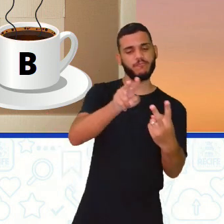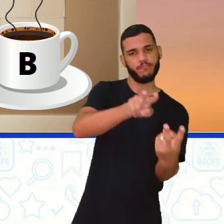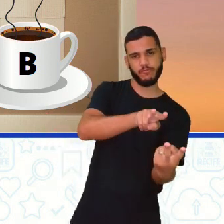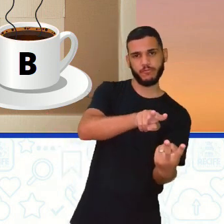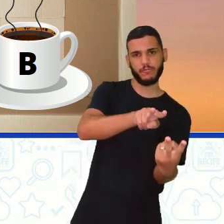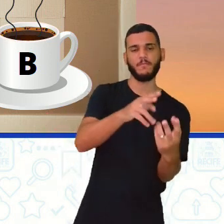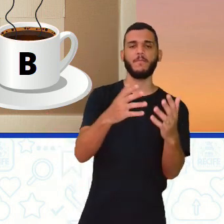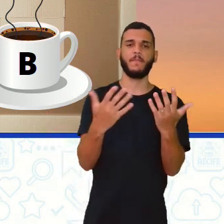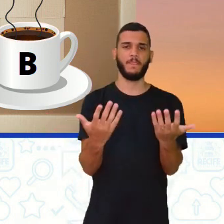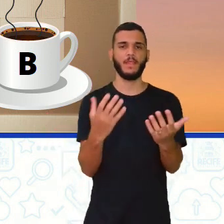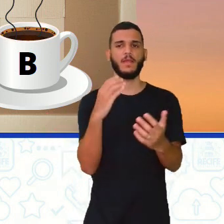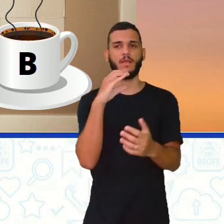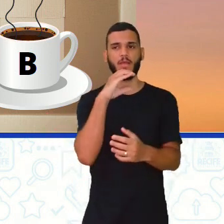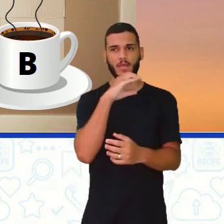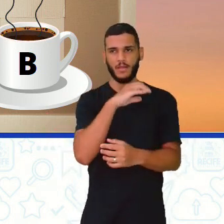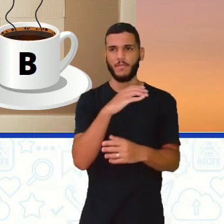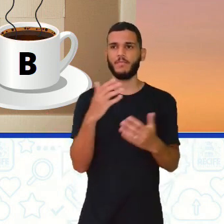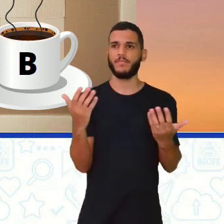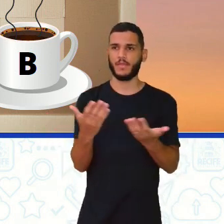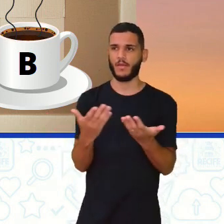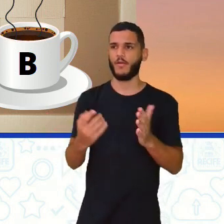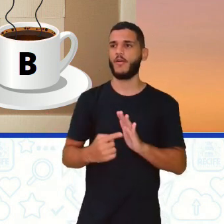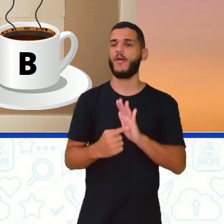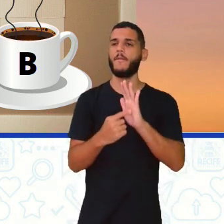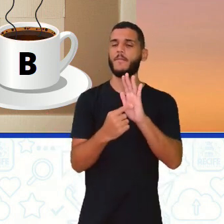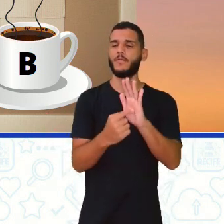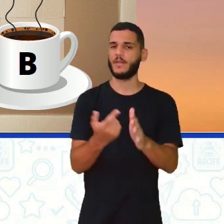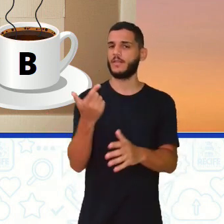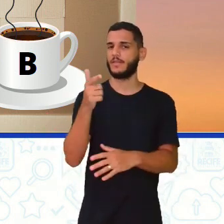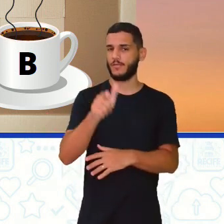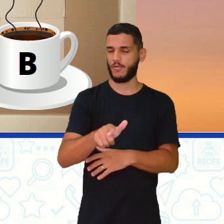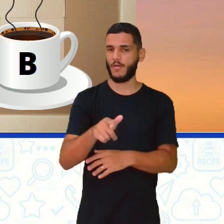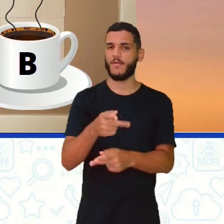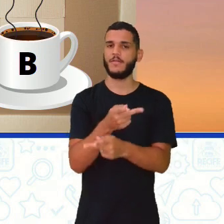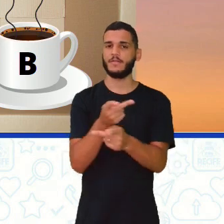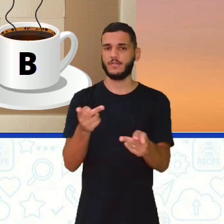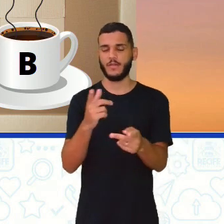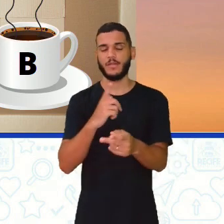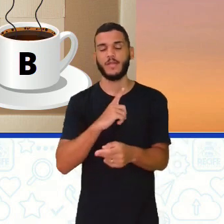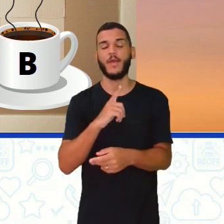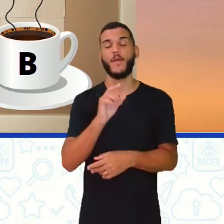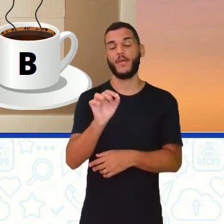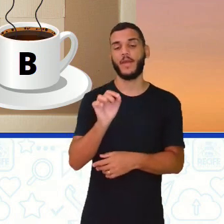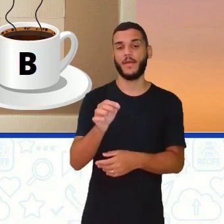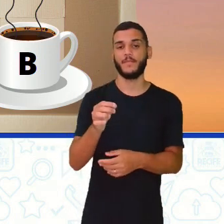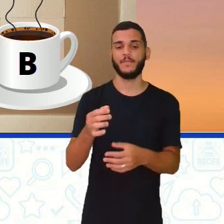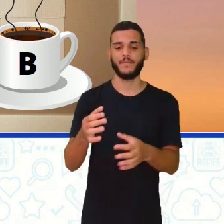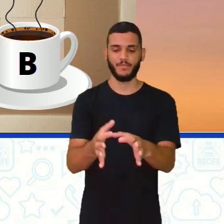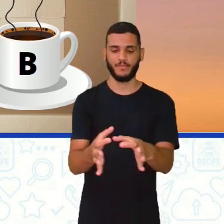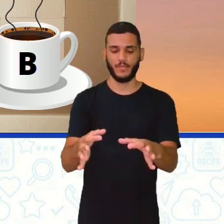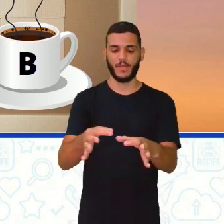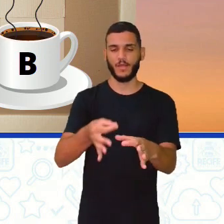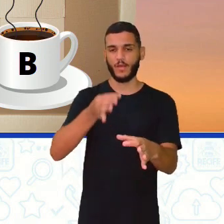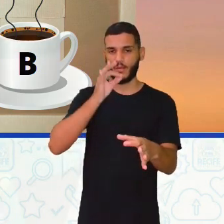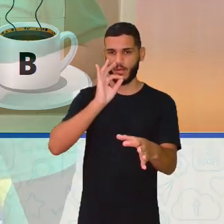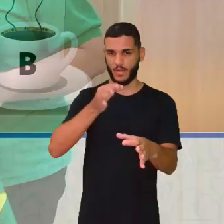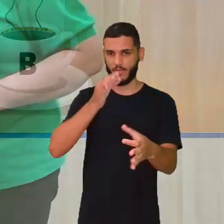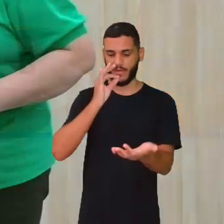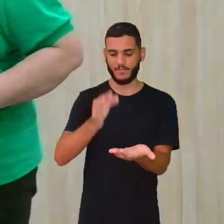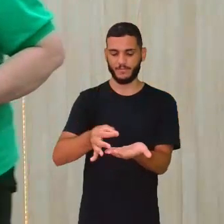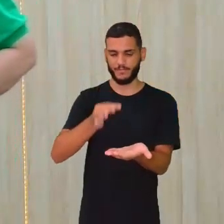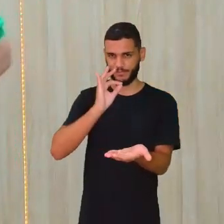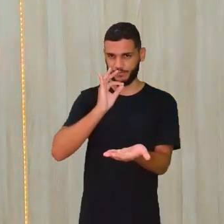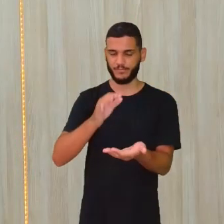vou voltar para a telinha de novo, porque eu quero mostrar aí essa questão das xícaras de café, né? Então venham aqui